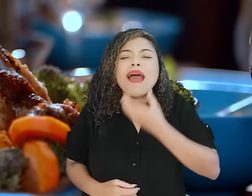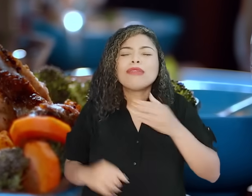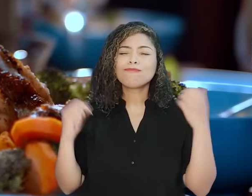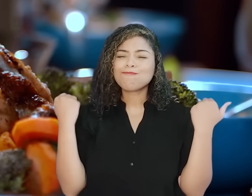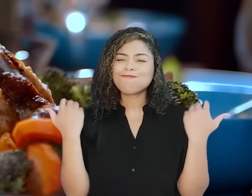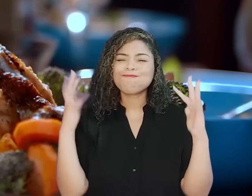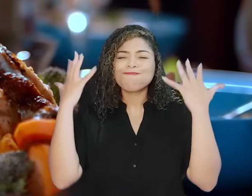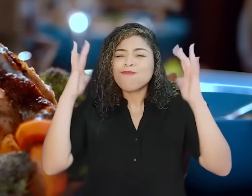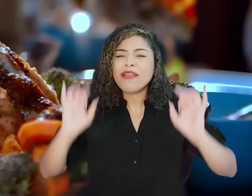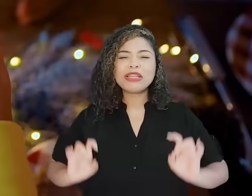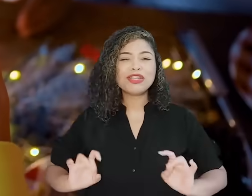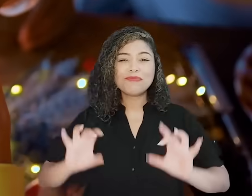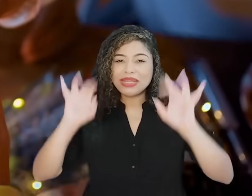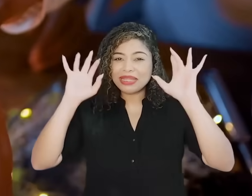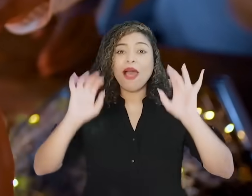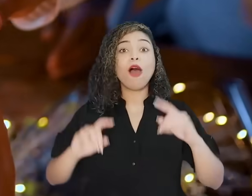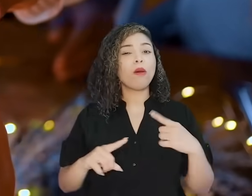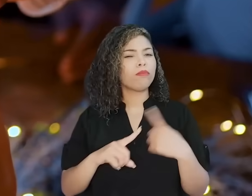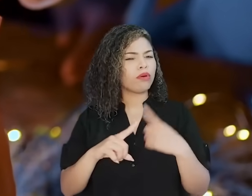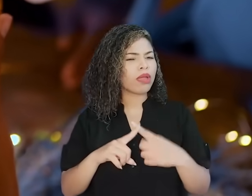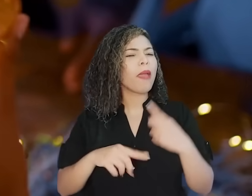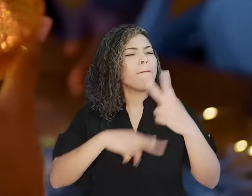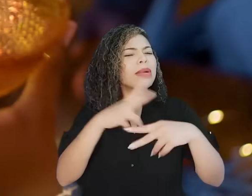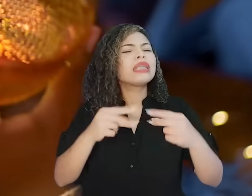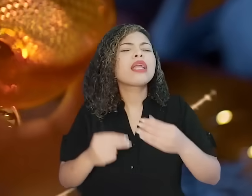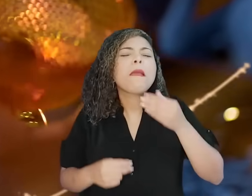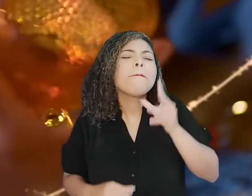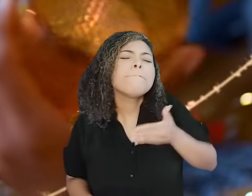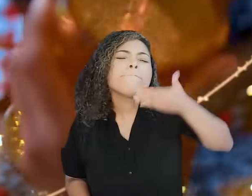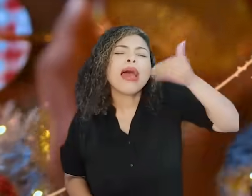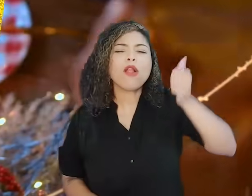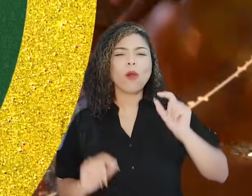mais especial de todos. Afinal,